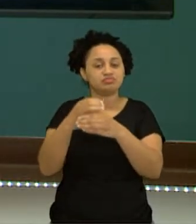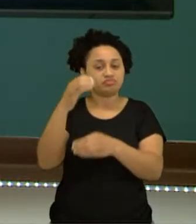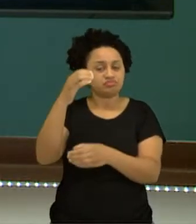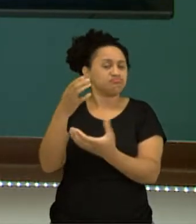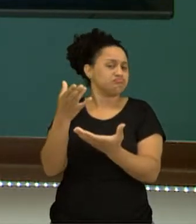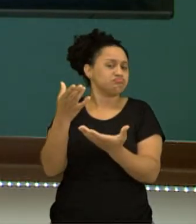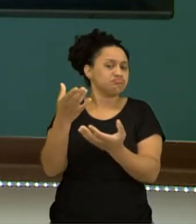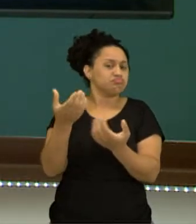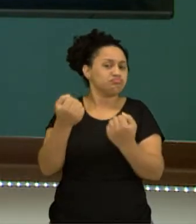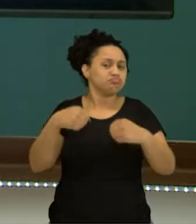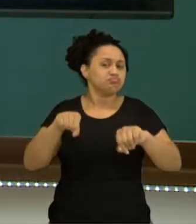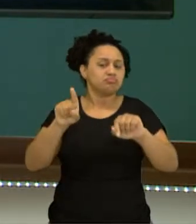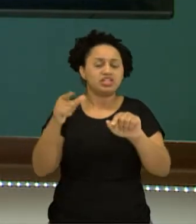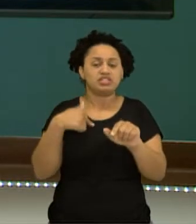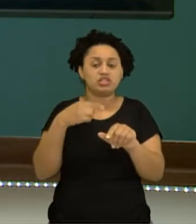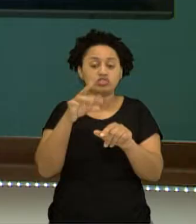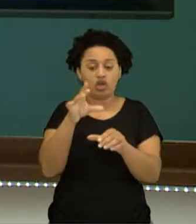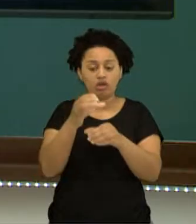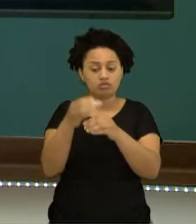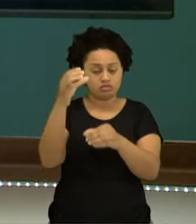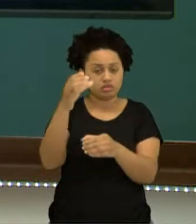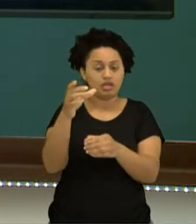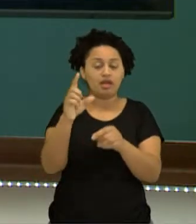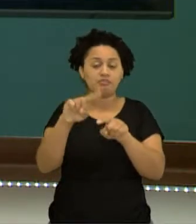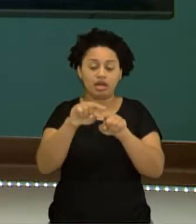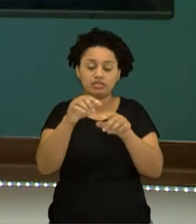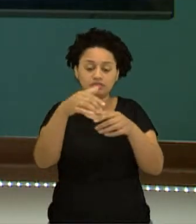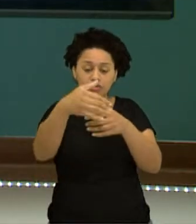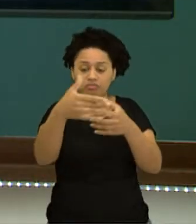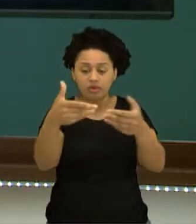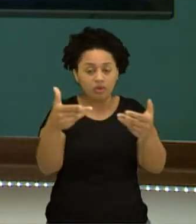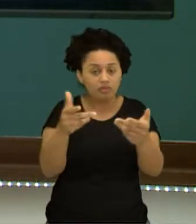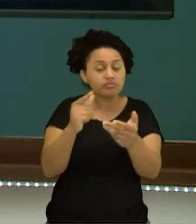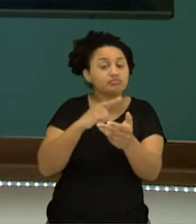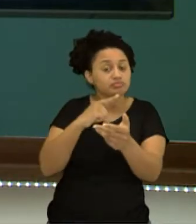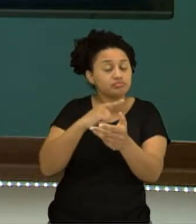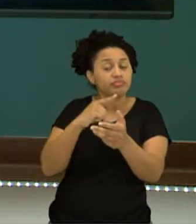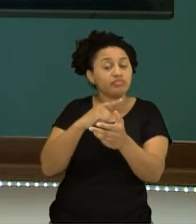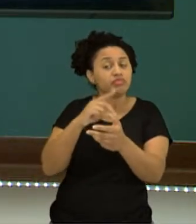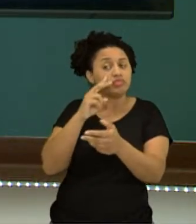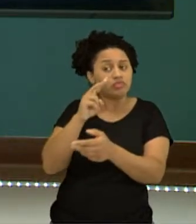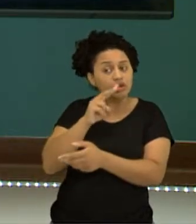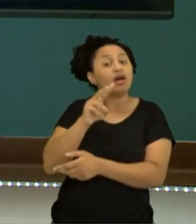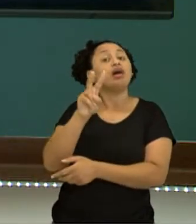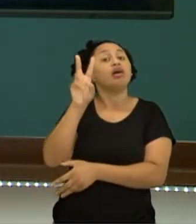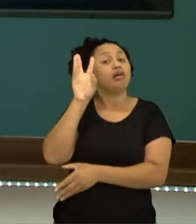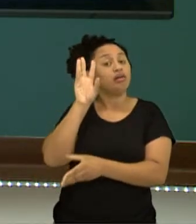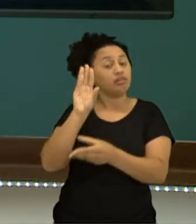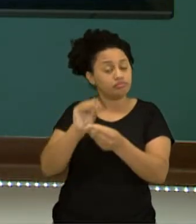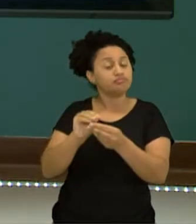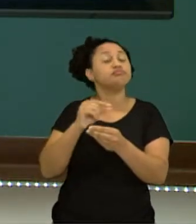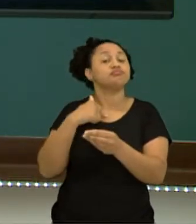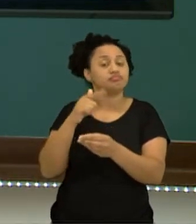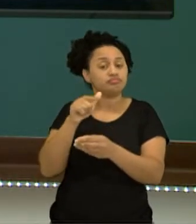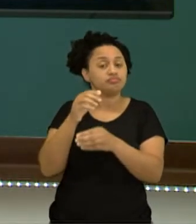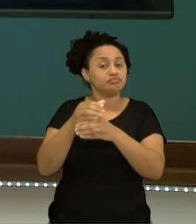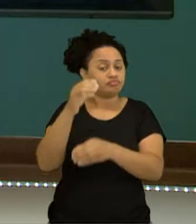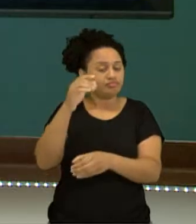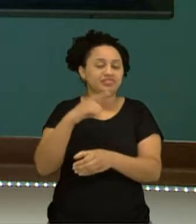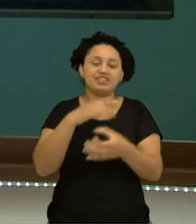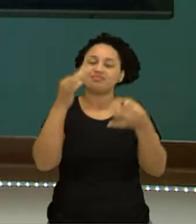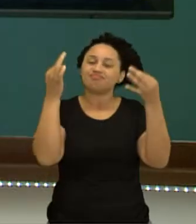Não necessariamente que ele seja apenas o formato cilíndrico, mas uma parte dele vai lembrar um cilindro e vai ter o formato de um cilindro,